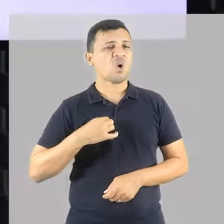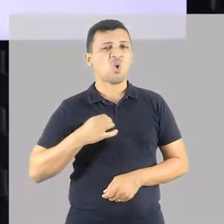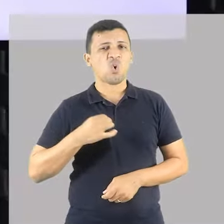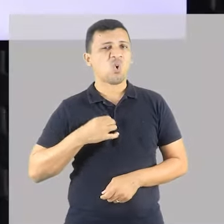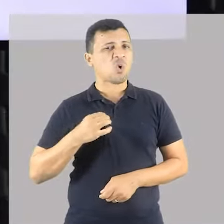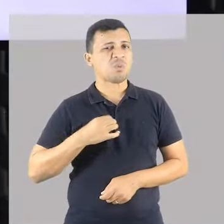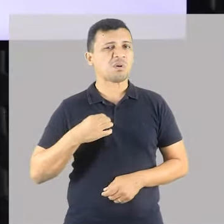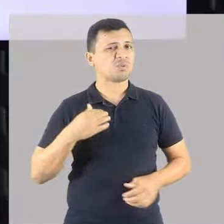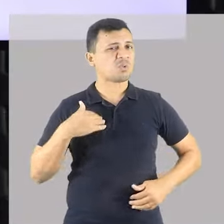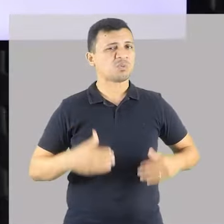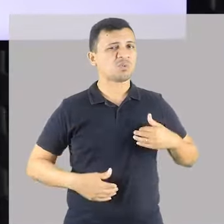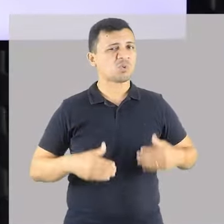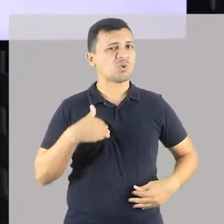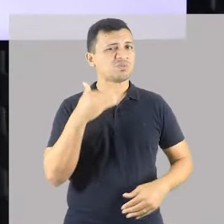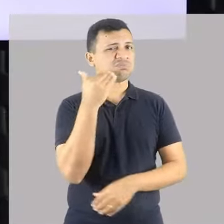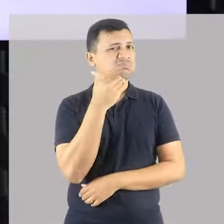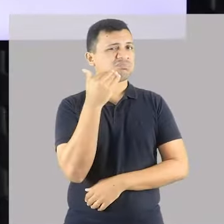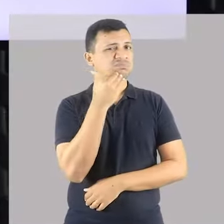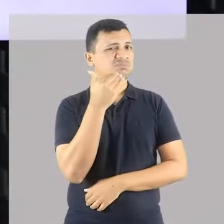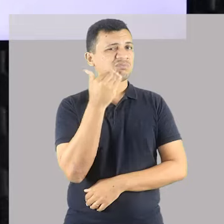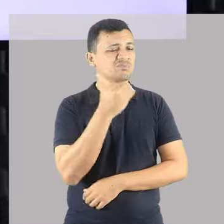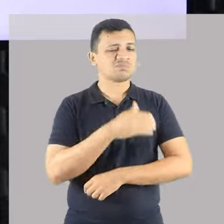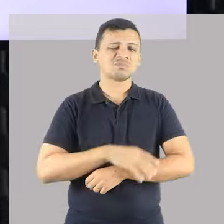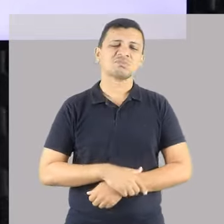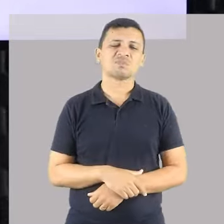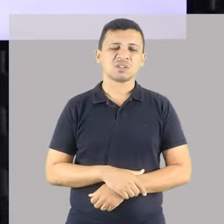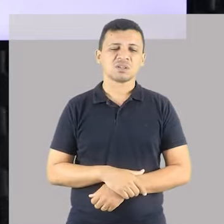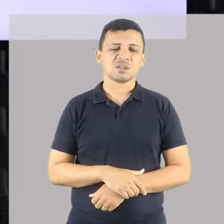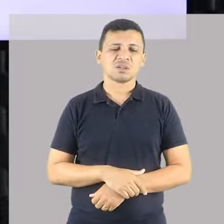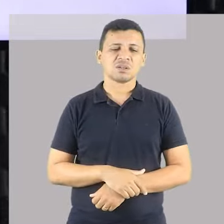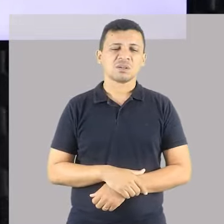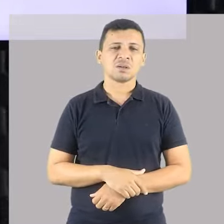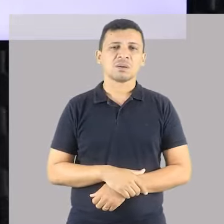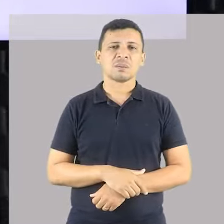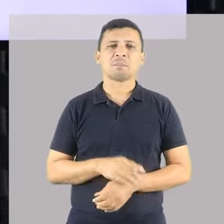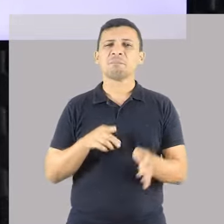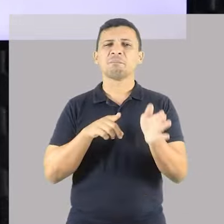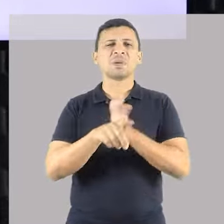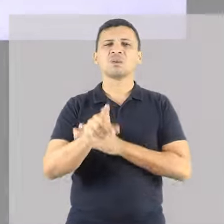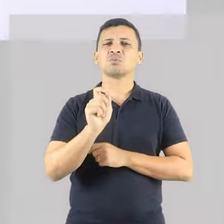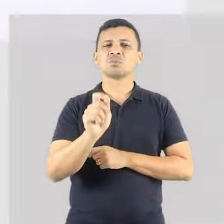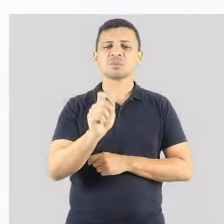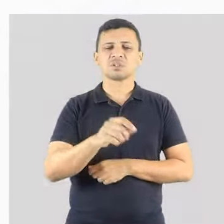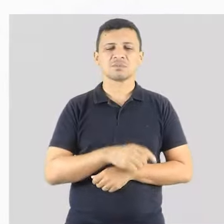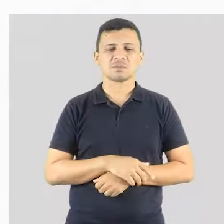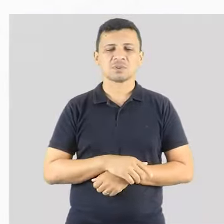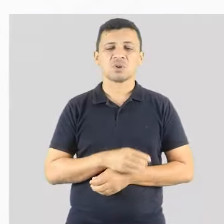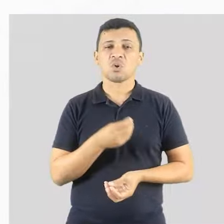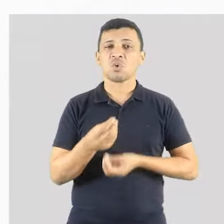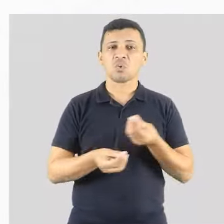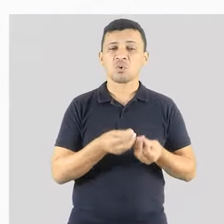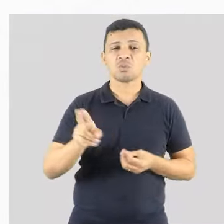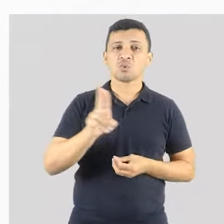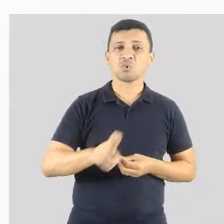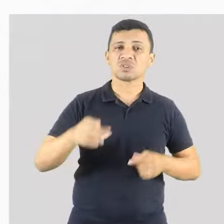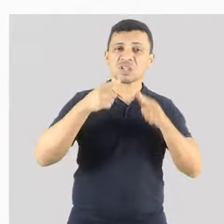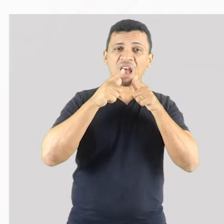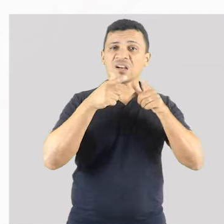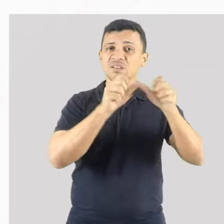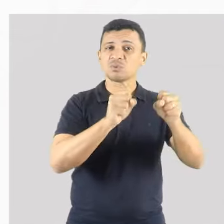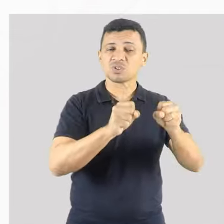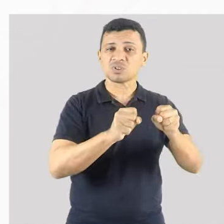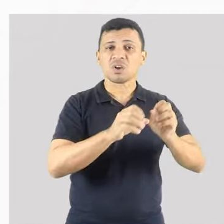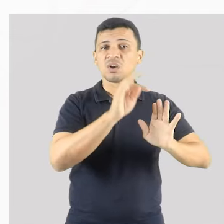assentava no corpo sobravam nos sovacos o que que ele pede na questão por meio de recursos linguísticos os